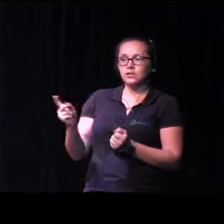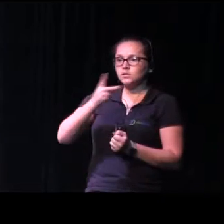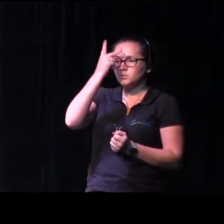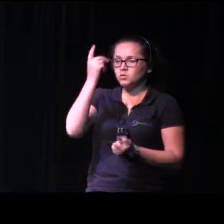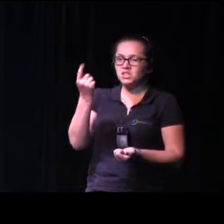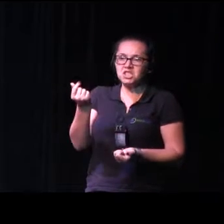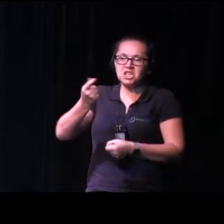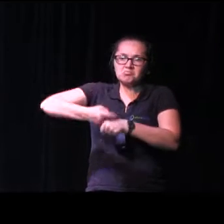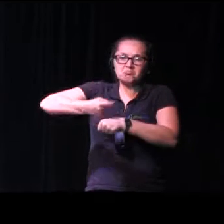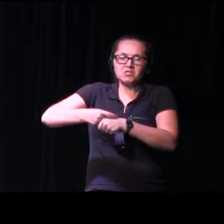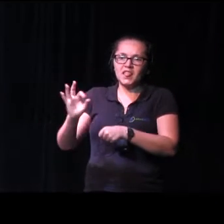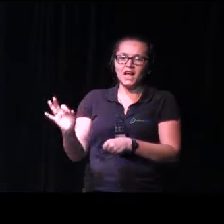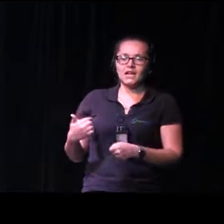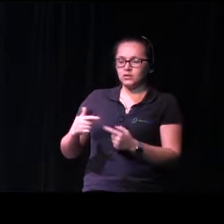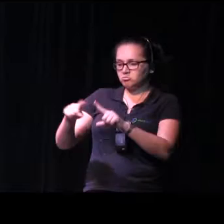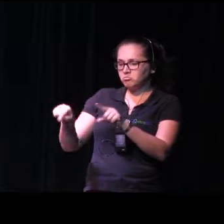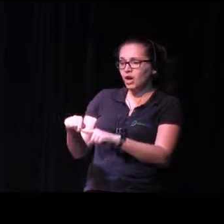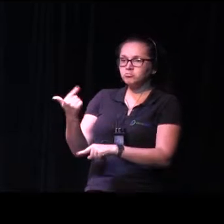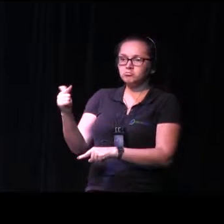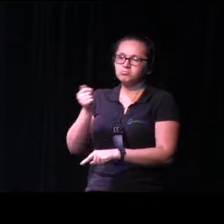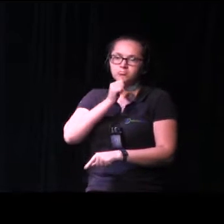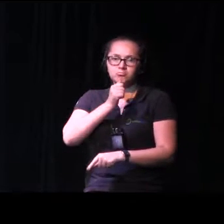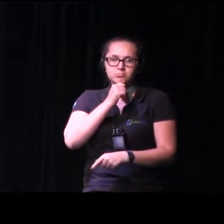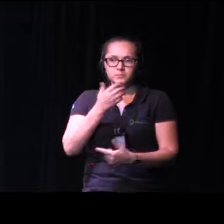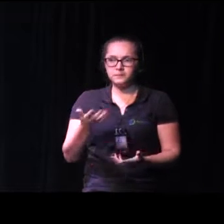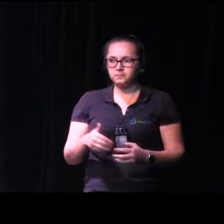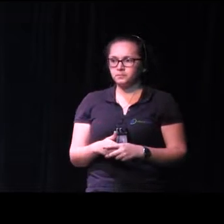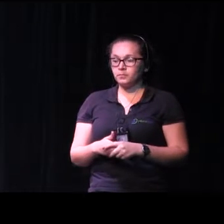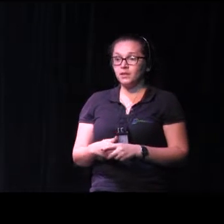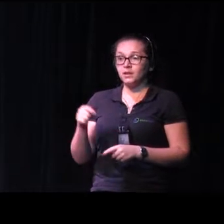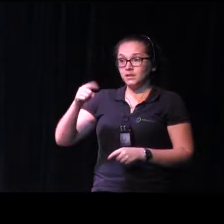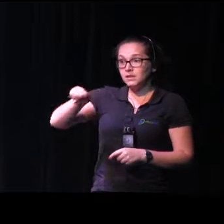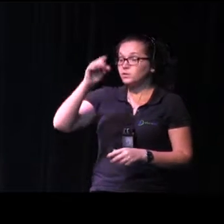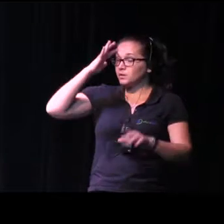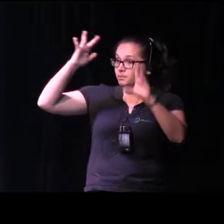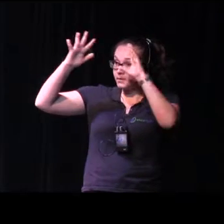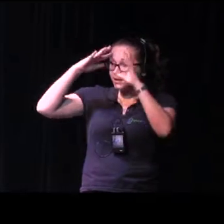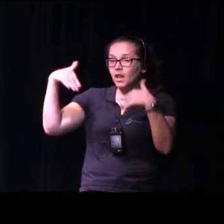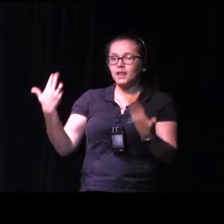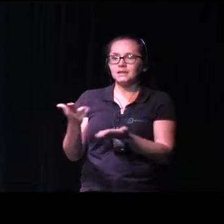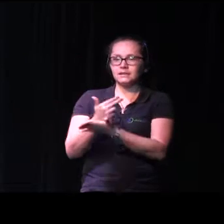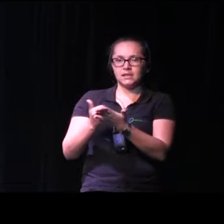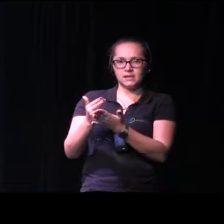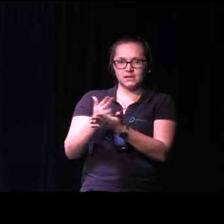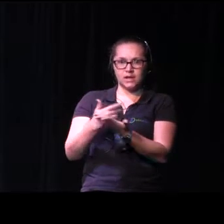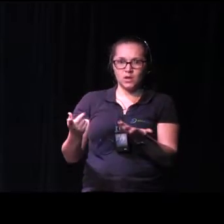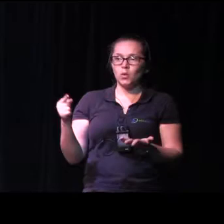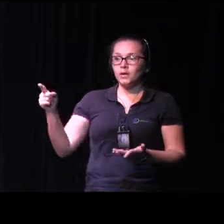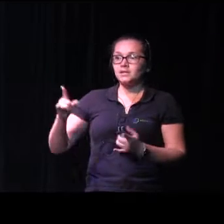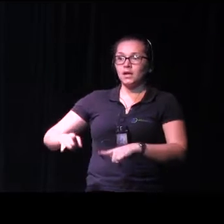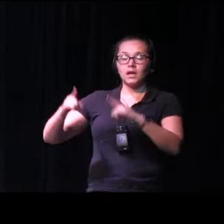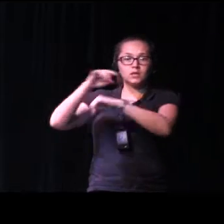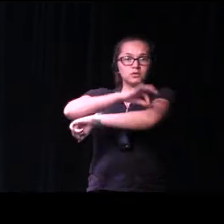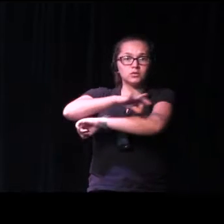que abarcam essas pessoas sem dinheiro, sem lugar para ficar. É nisso que vocês têm que pensar quando